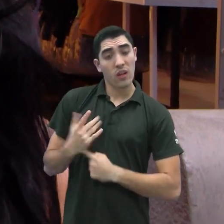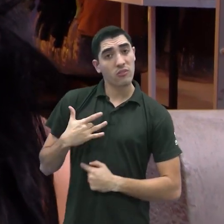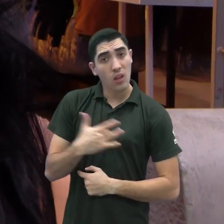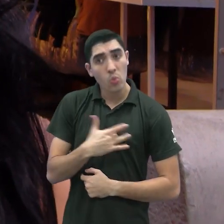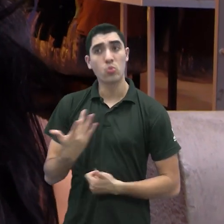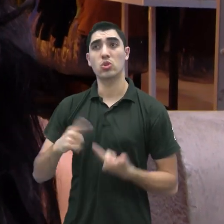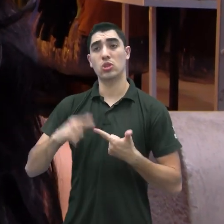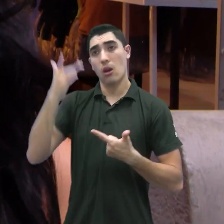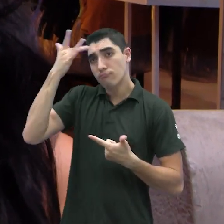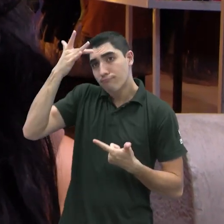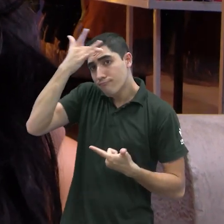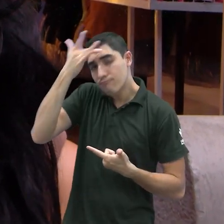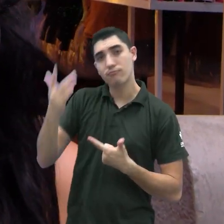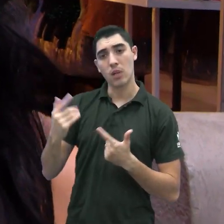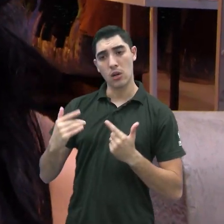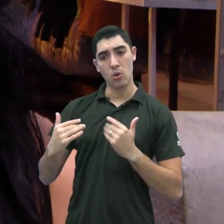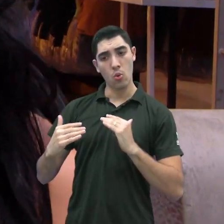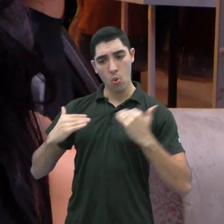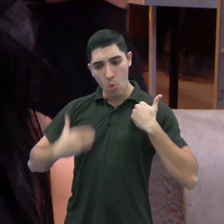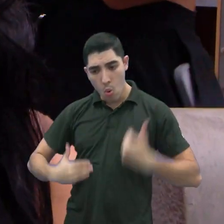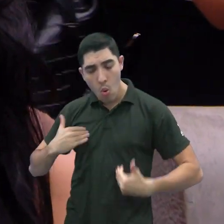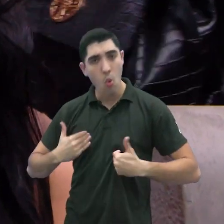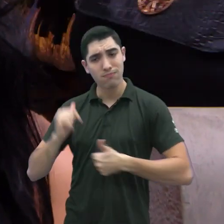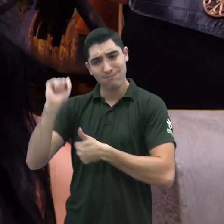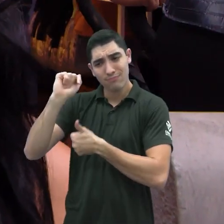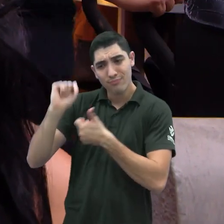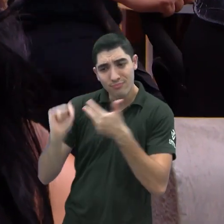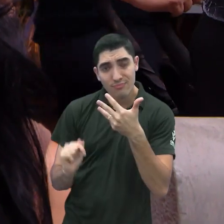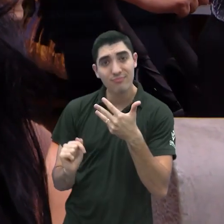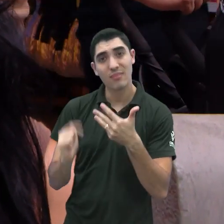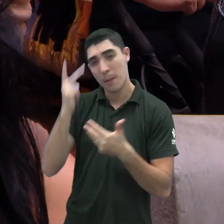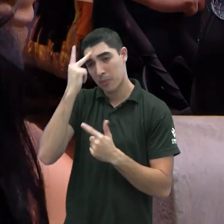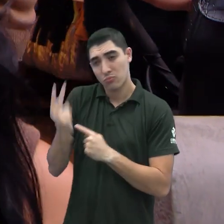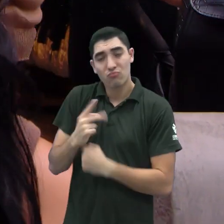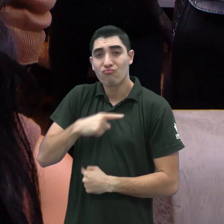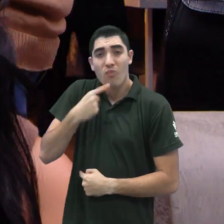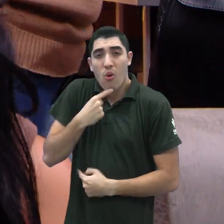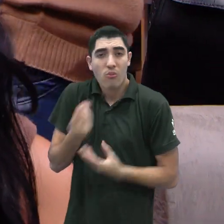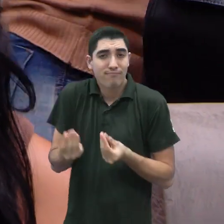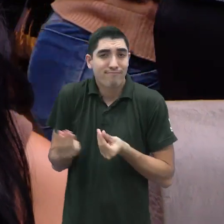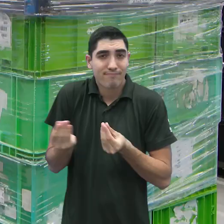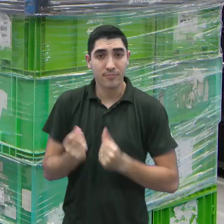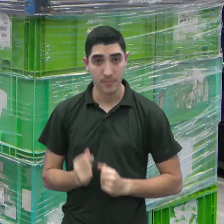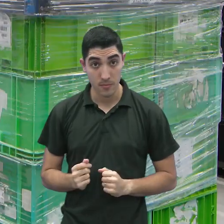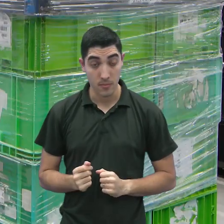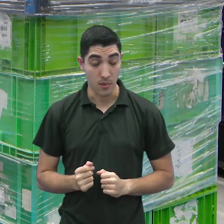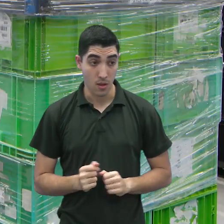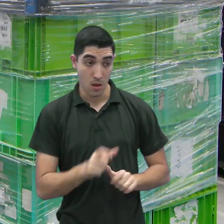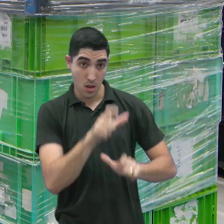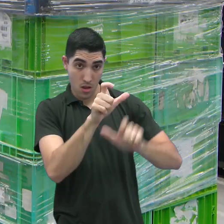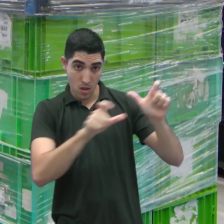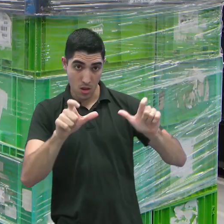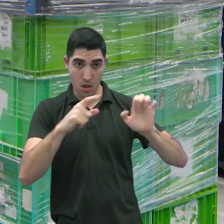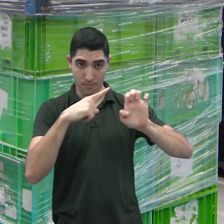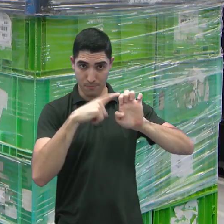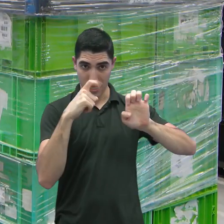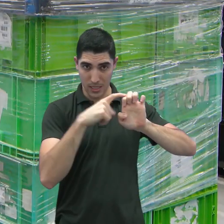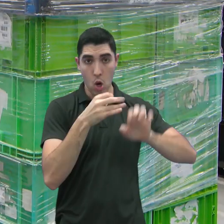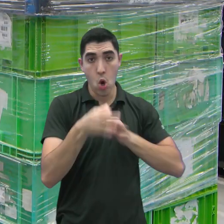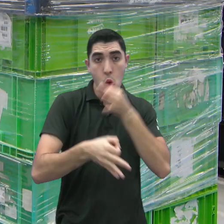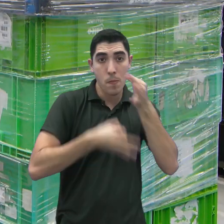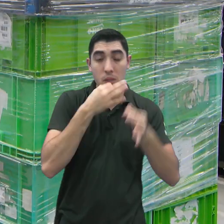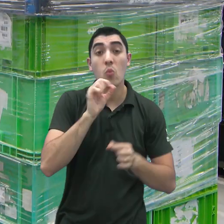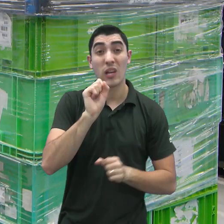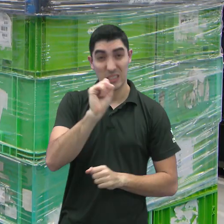cuidar, que a saúde mental, a saúde realmente do físico da pessoa fica um pouco complicado. Já para empresários, mudanças